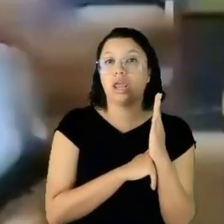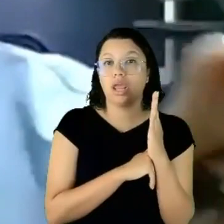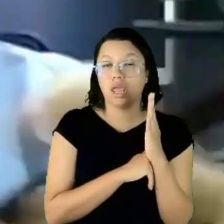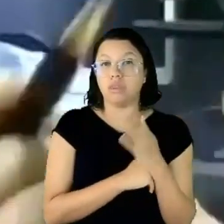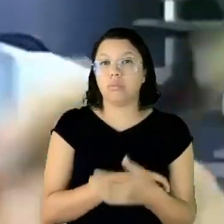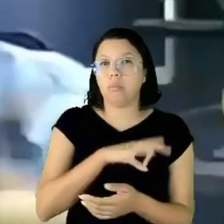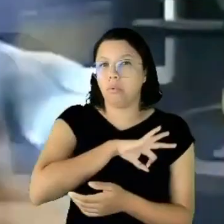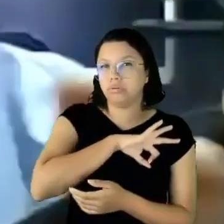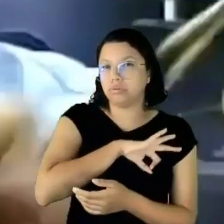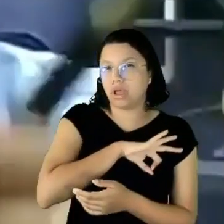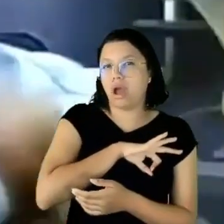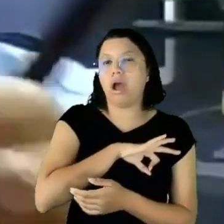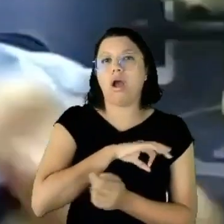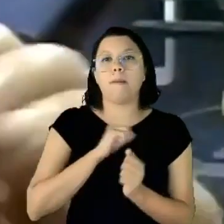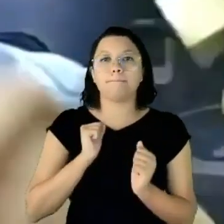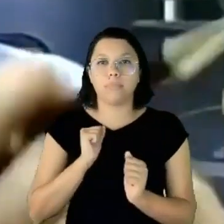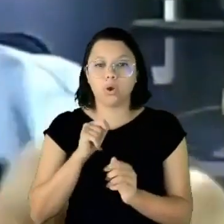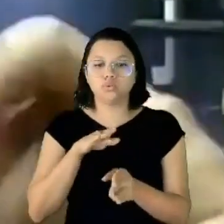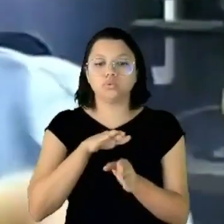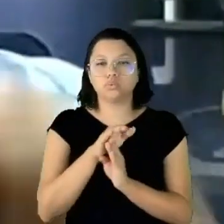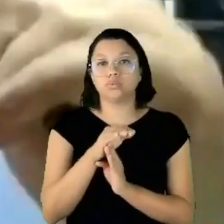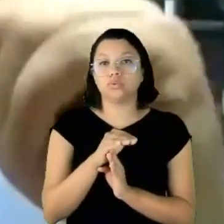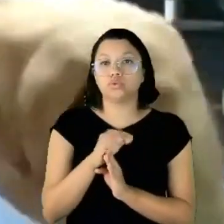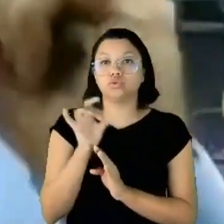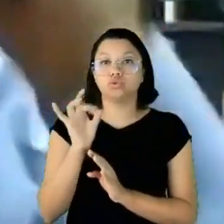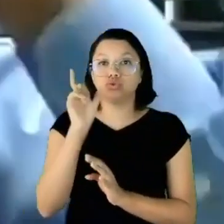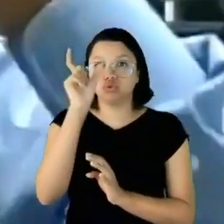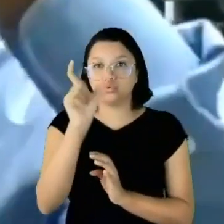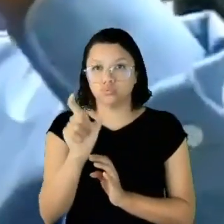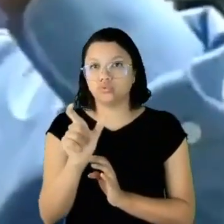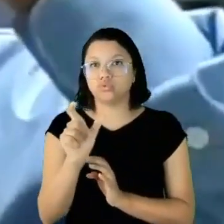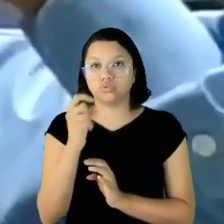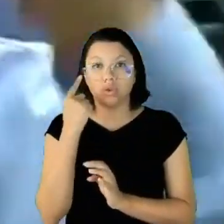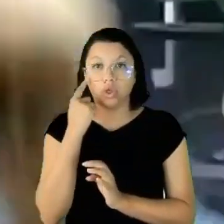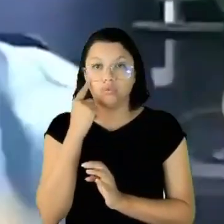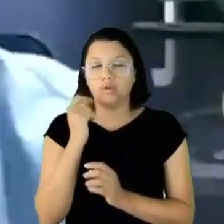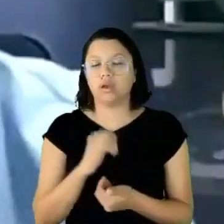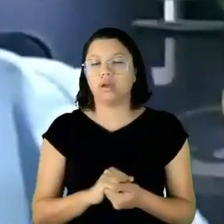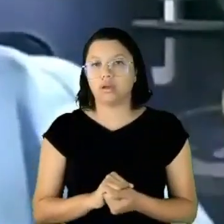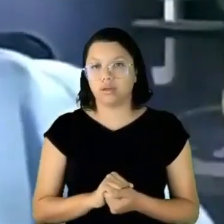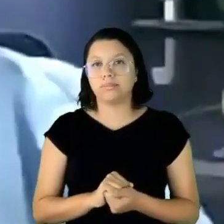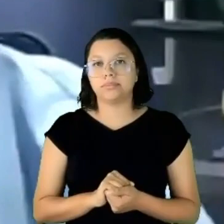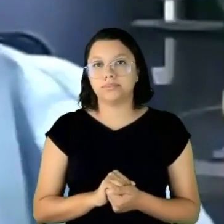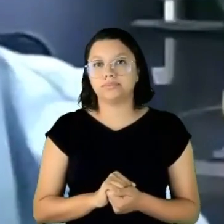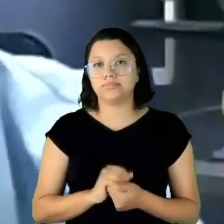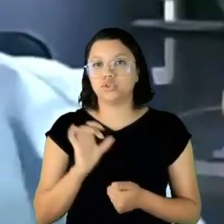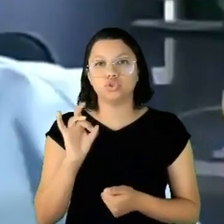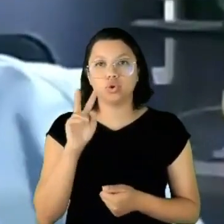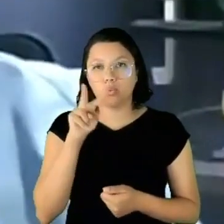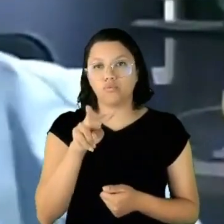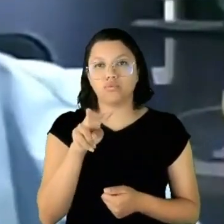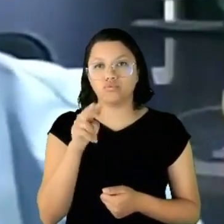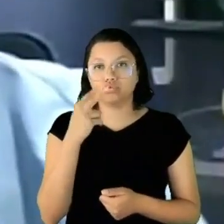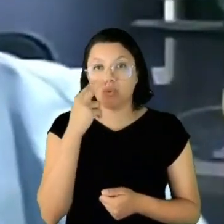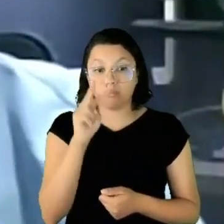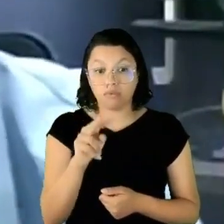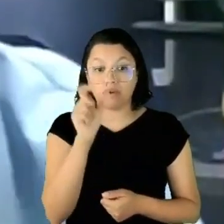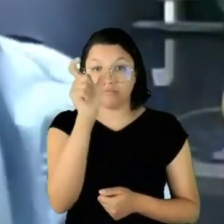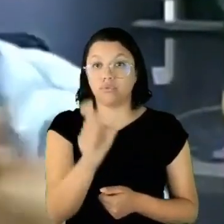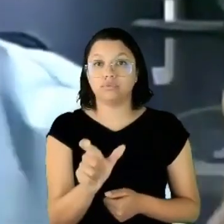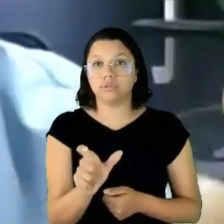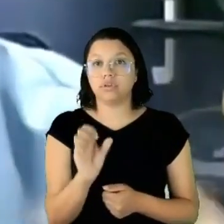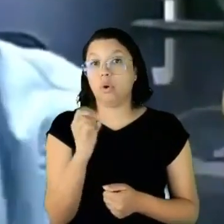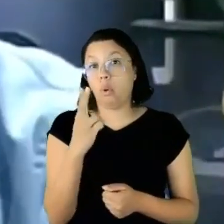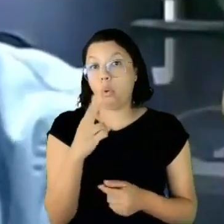operação por exemplo às vezes você faz uma recomendação para você mesmo e aí você pode deixar você coloca só seu próprio nome